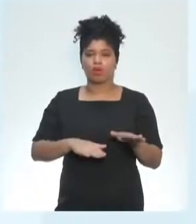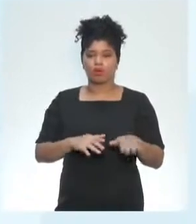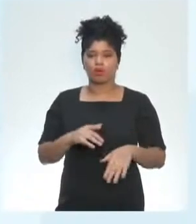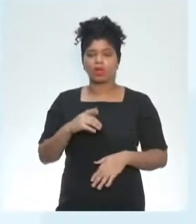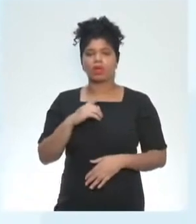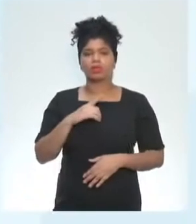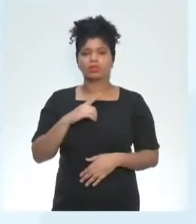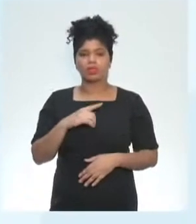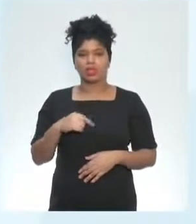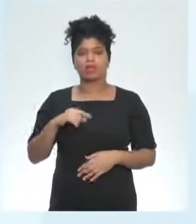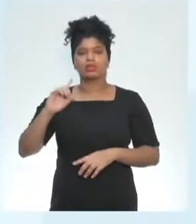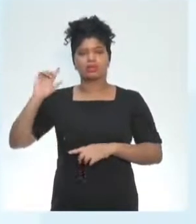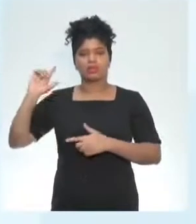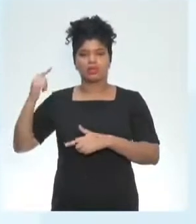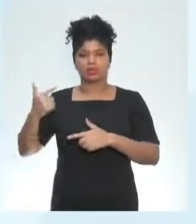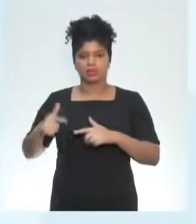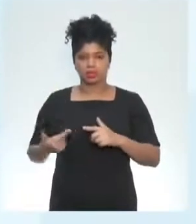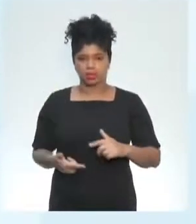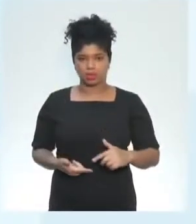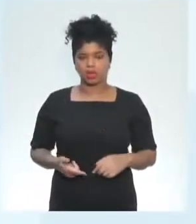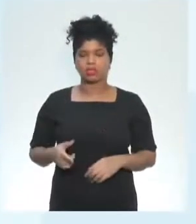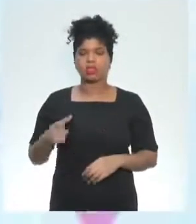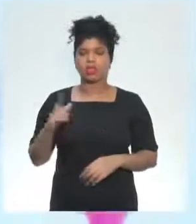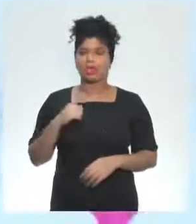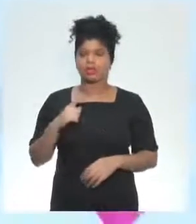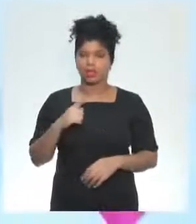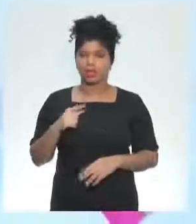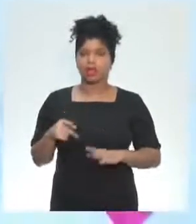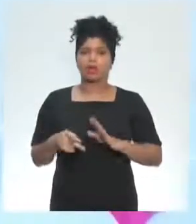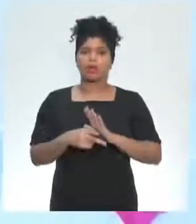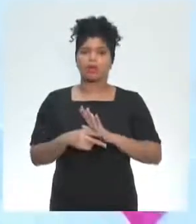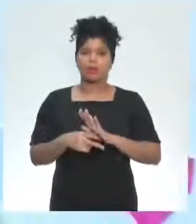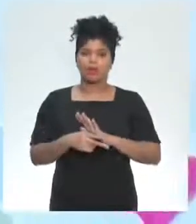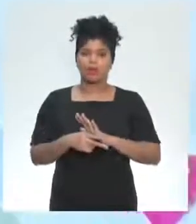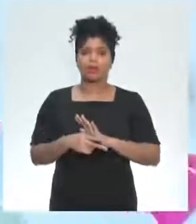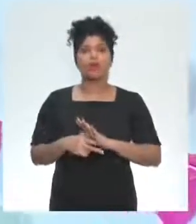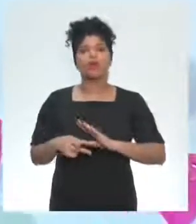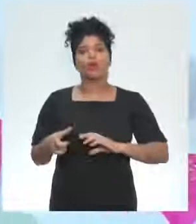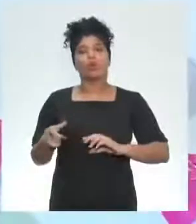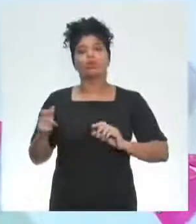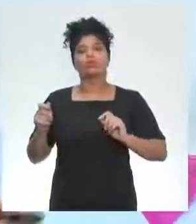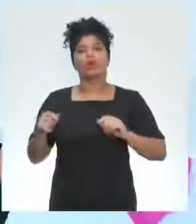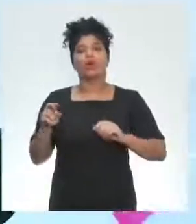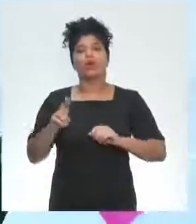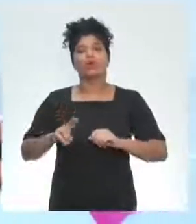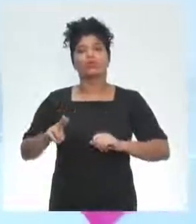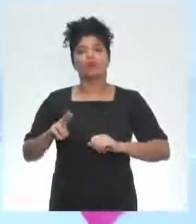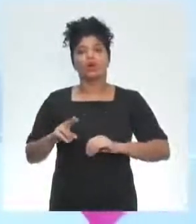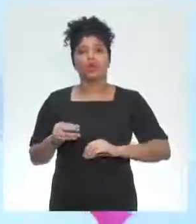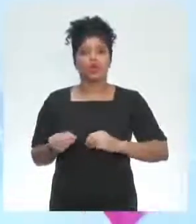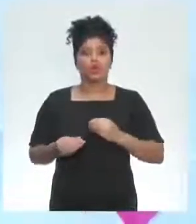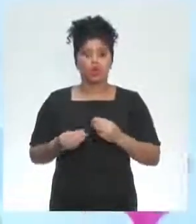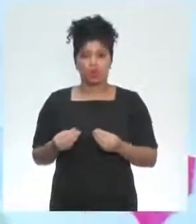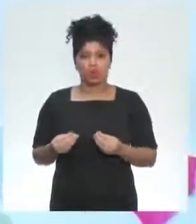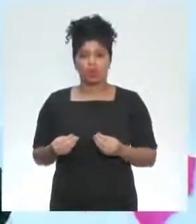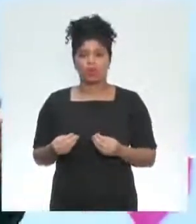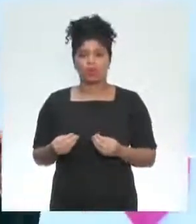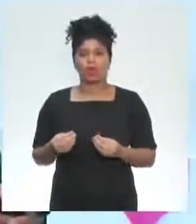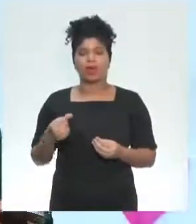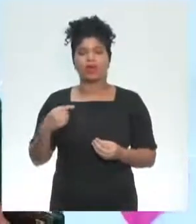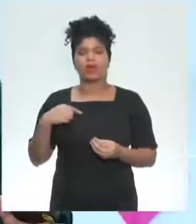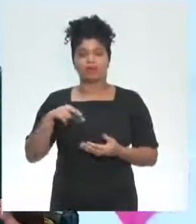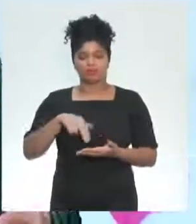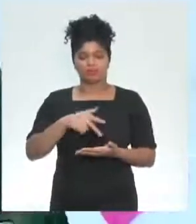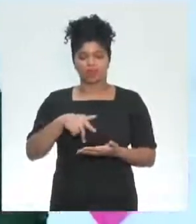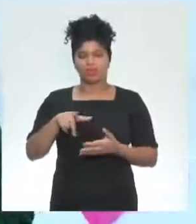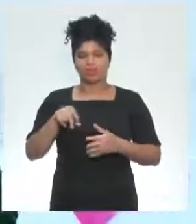né, então a gente vai ter que usar esses figurinos, né, e esse cenário de acordo, né, ambientando o tipo de dança que eu quero